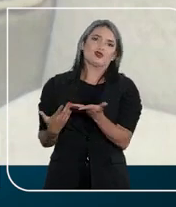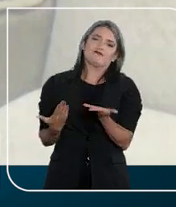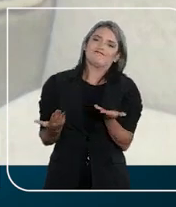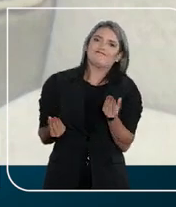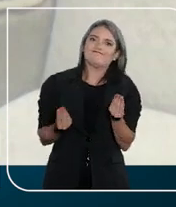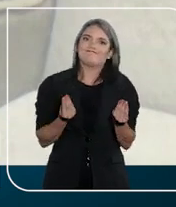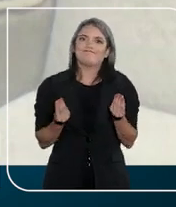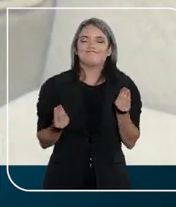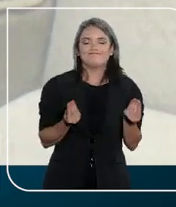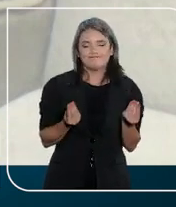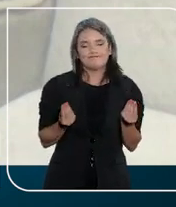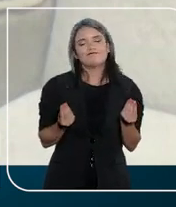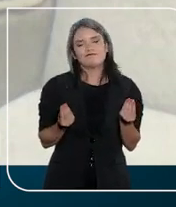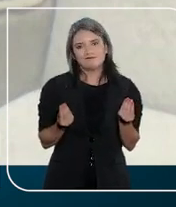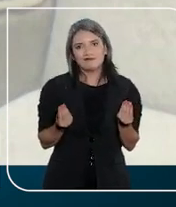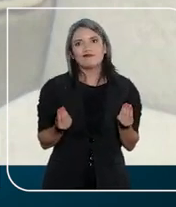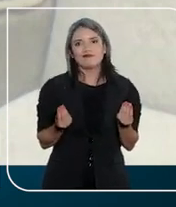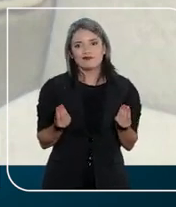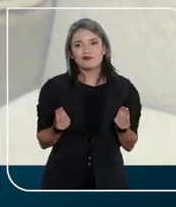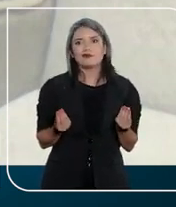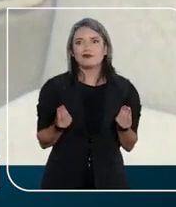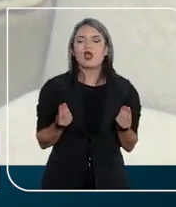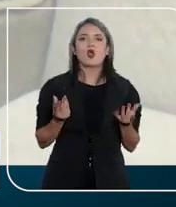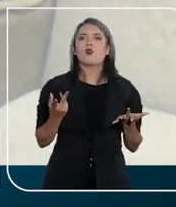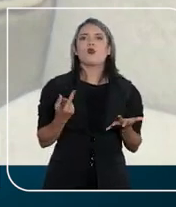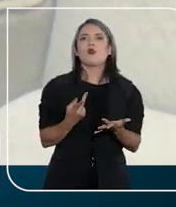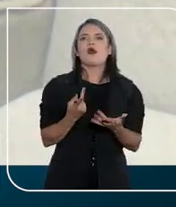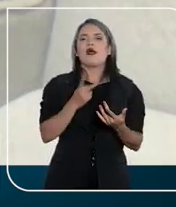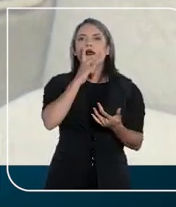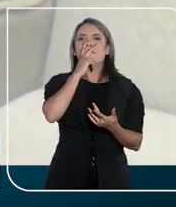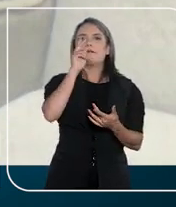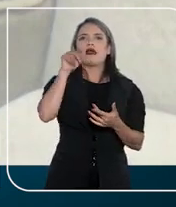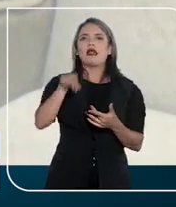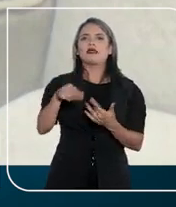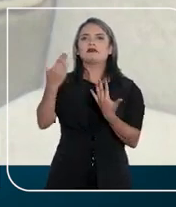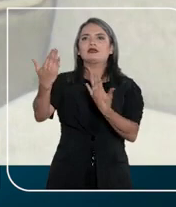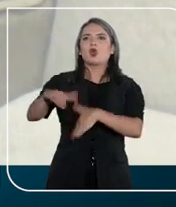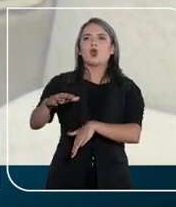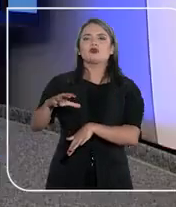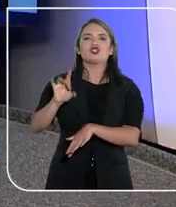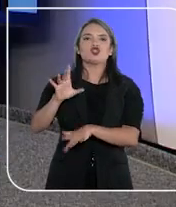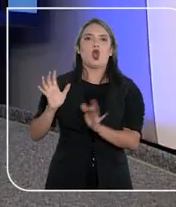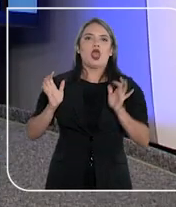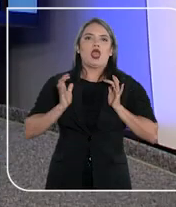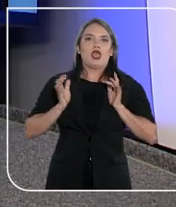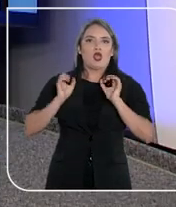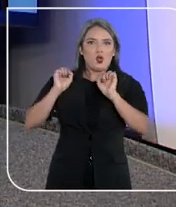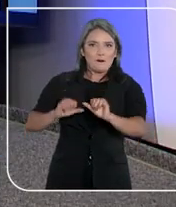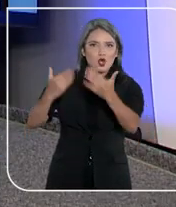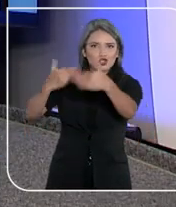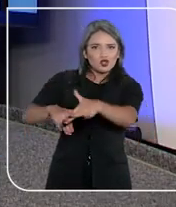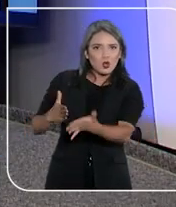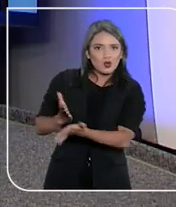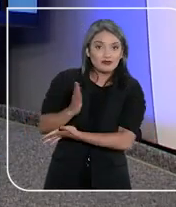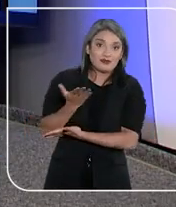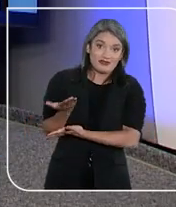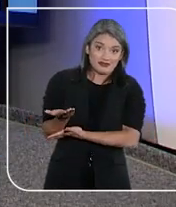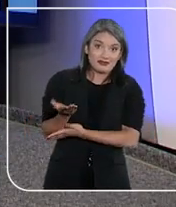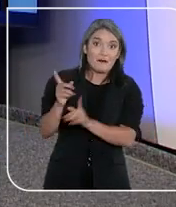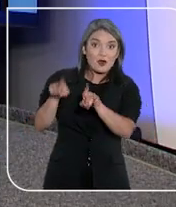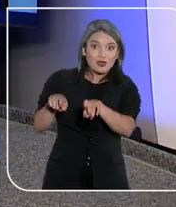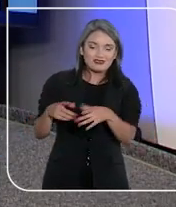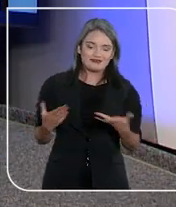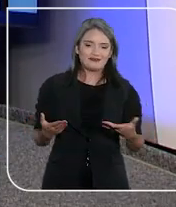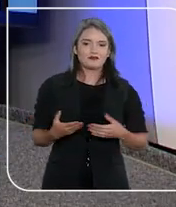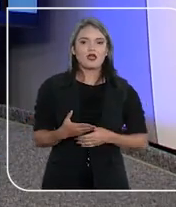E geraria uma certa até elitização no acesso ao serviço público. Doutor Renan, eu gostaria de ouvir, complemento, por nós favor.